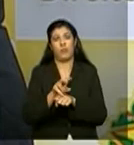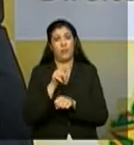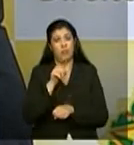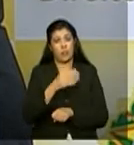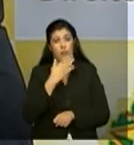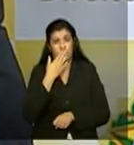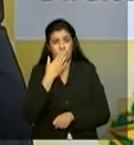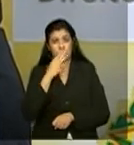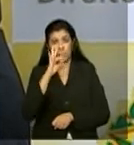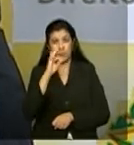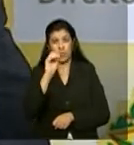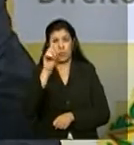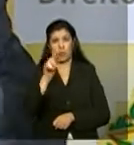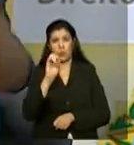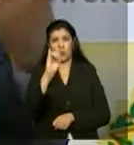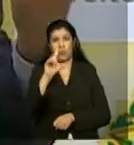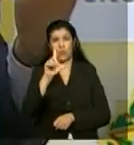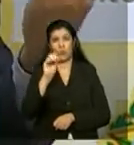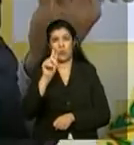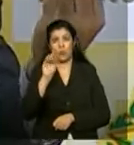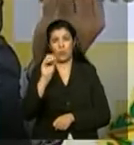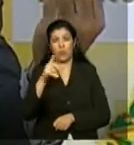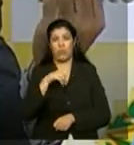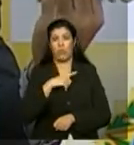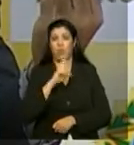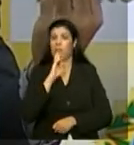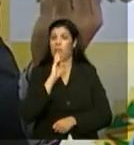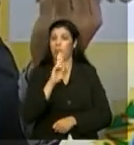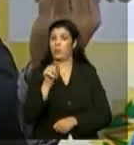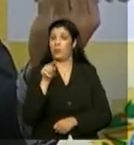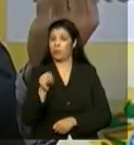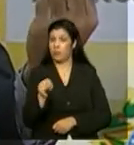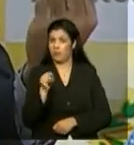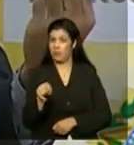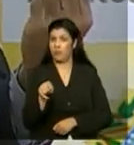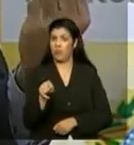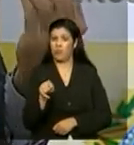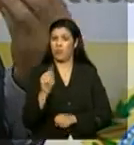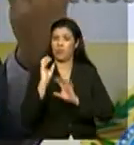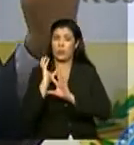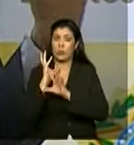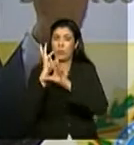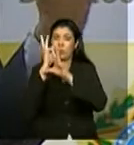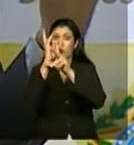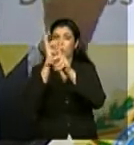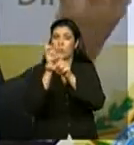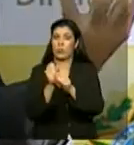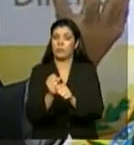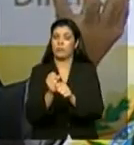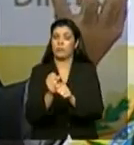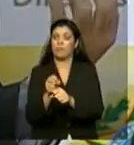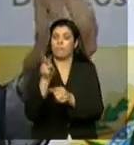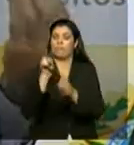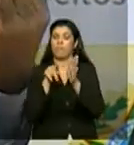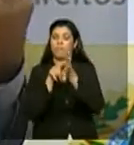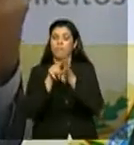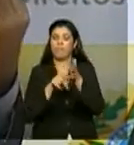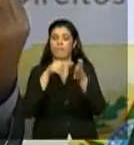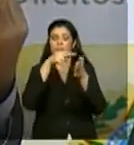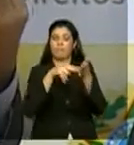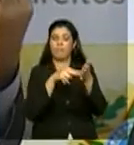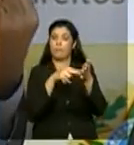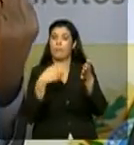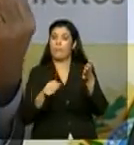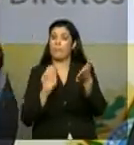assunto psicológica quando de resultados é o resultado requerem uma interpretação sem um resultado